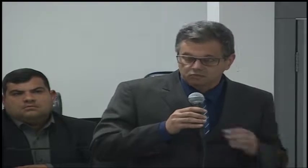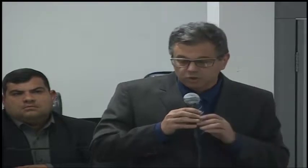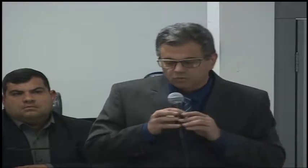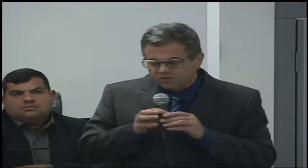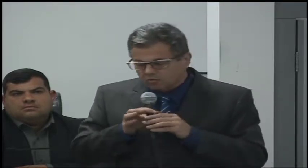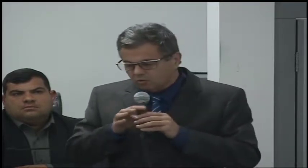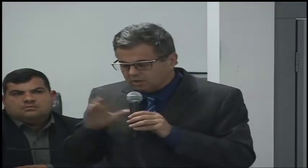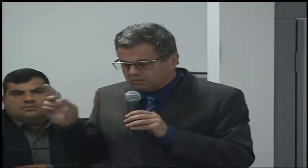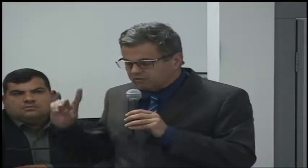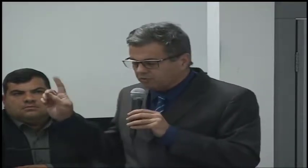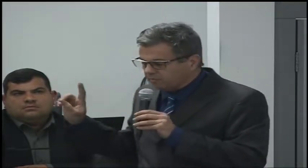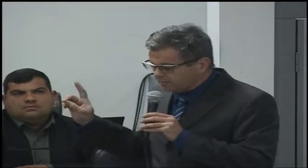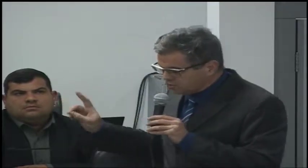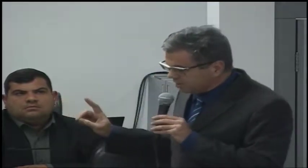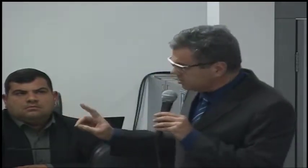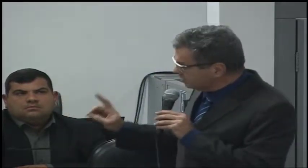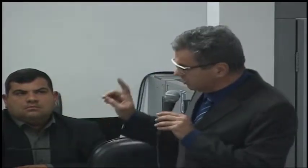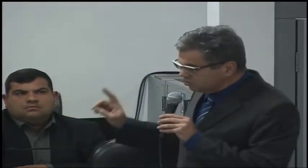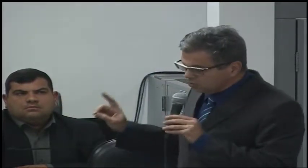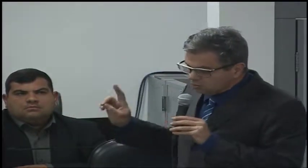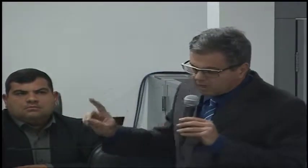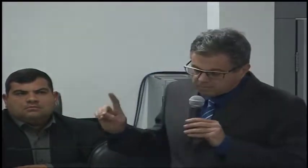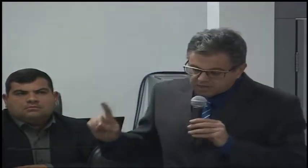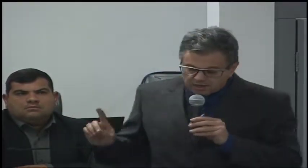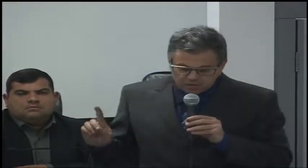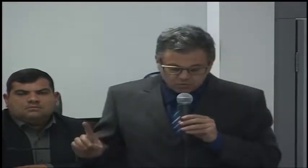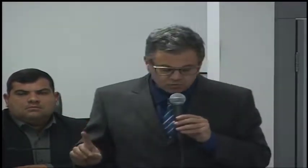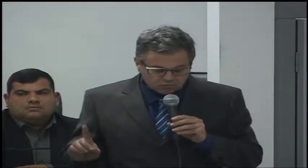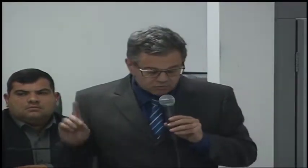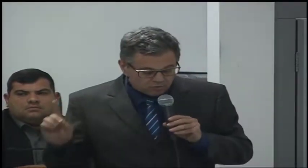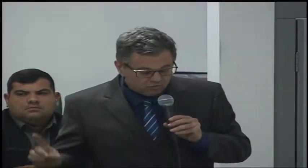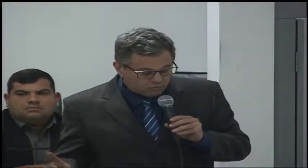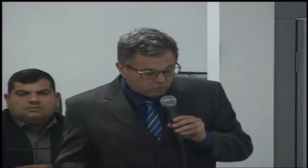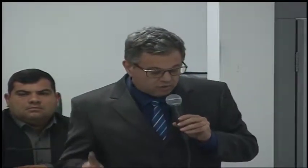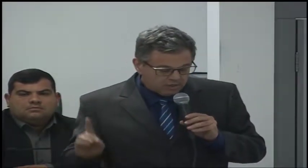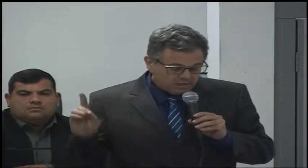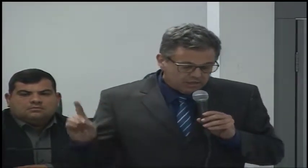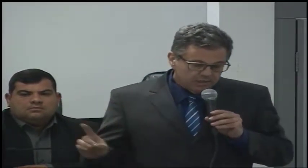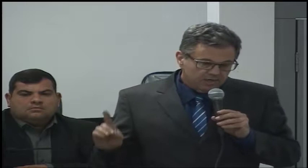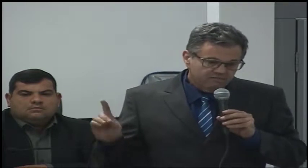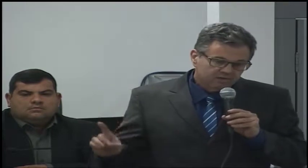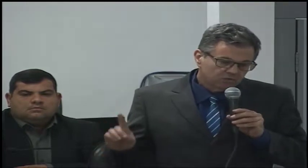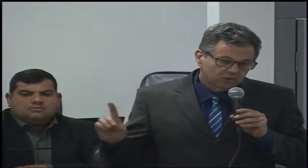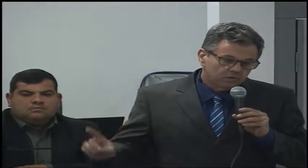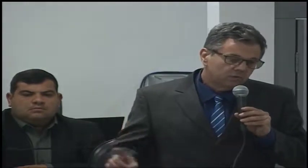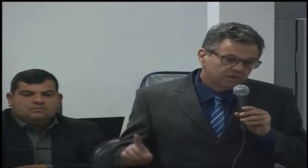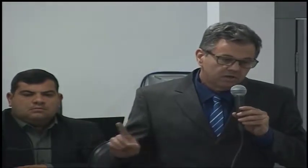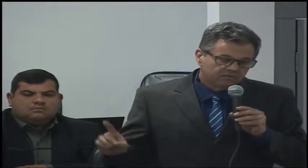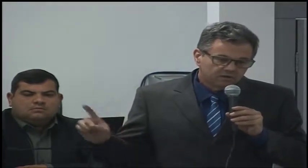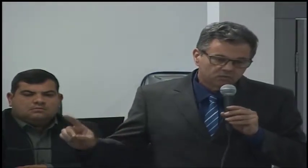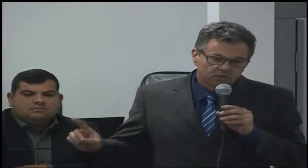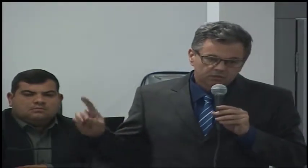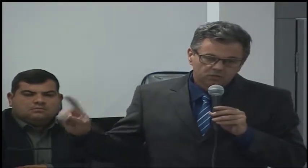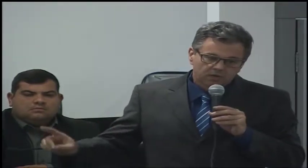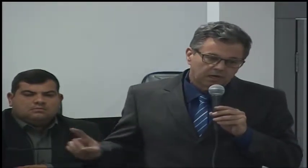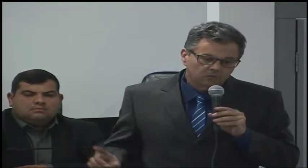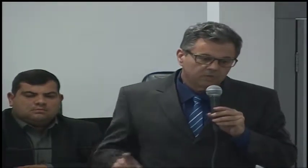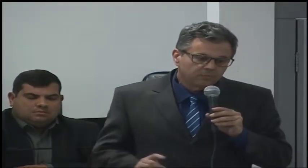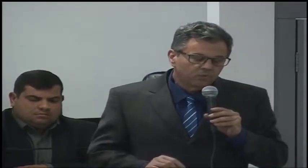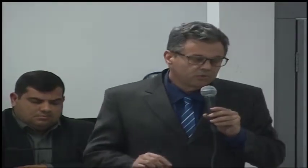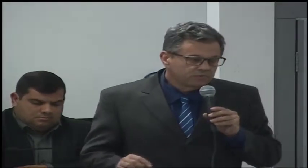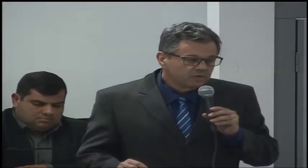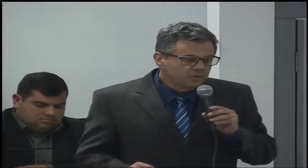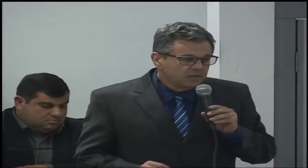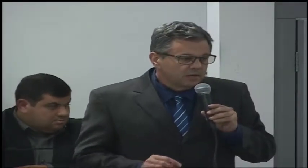independente. O senhor não está colocando de forma pejorativa, deixa eu colocar bem claro isso, nem o senhor, nem a vereadora doutora